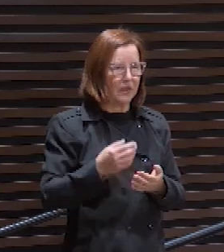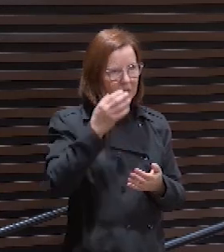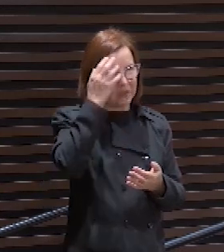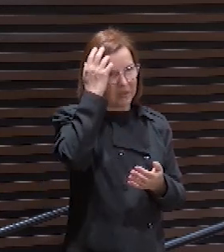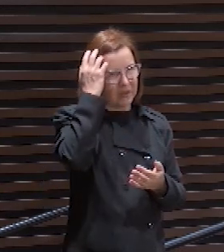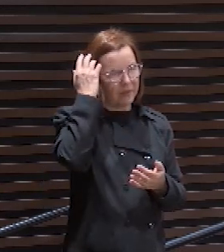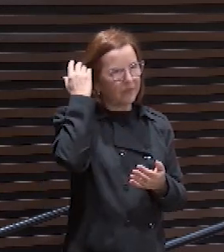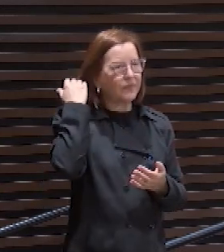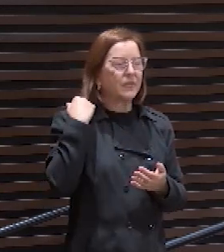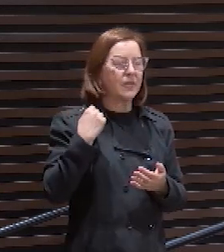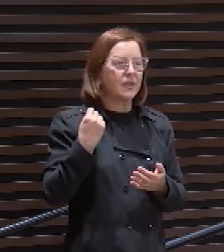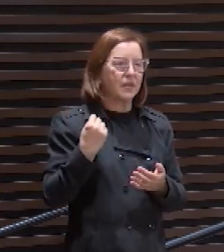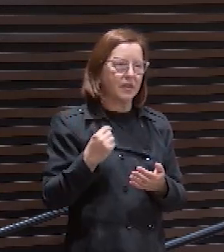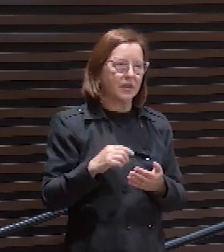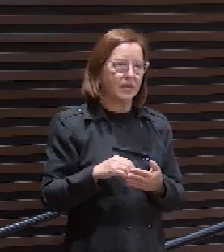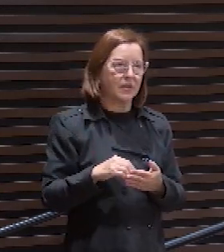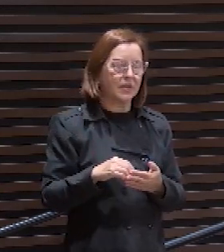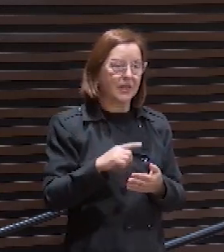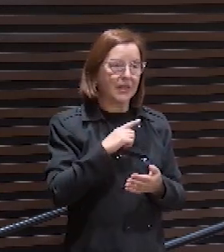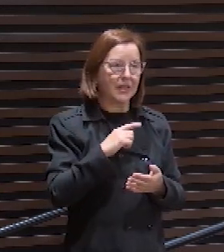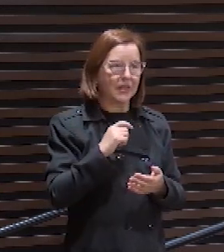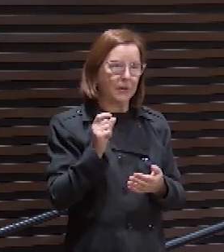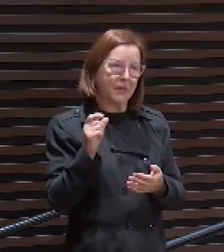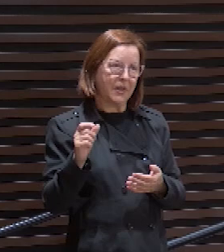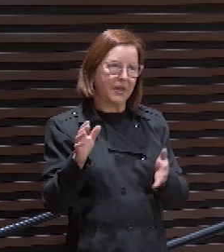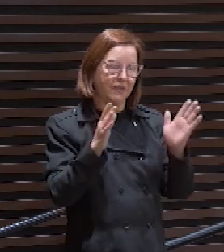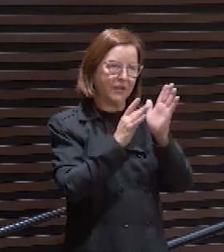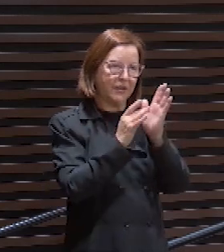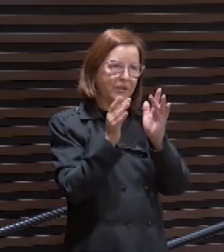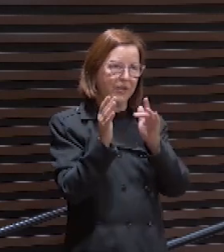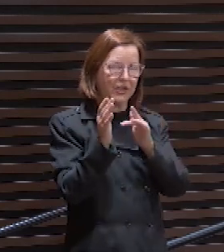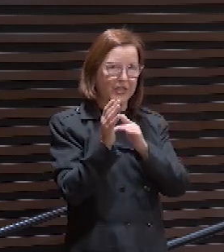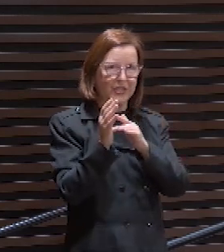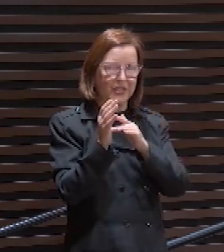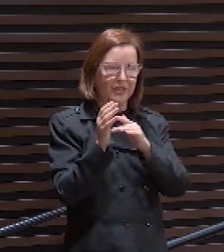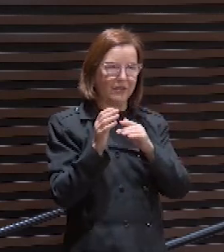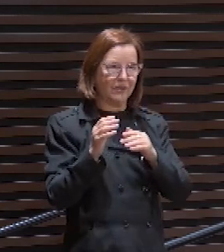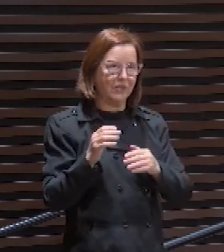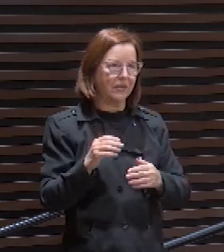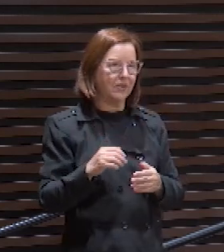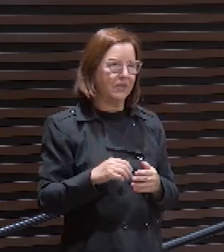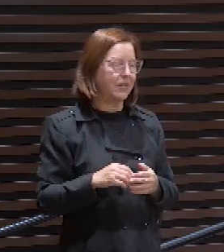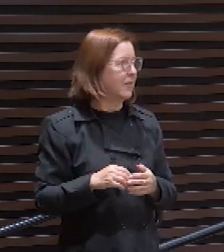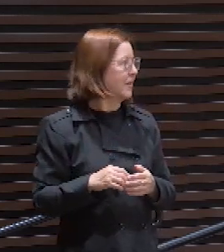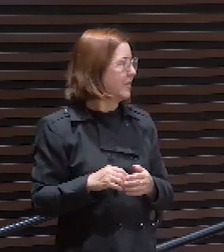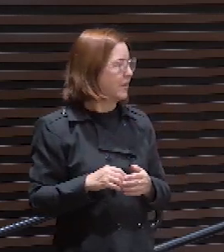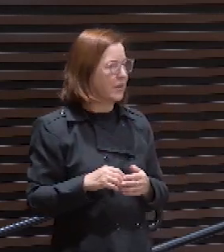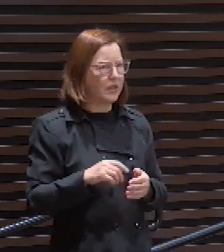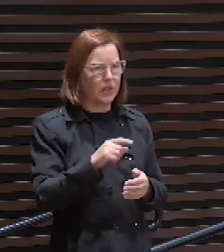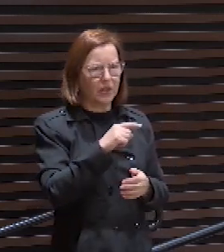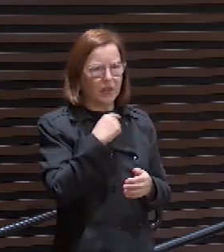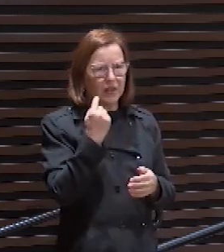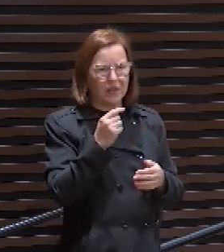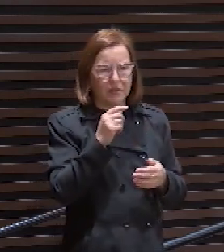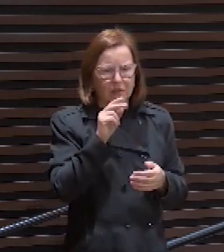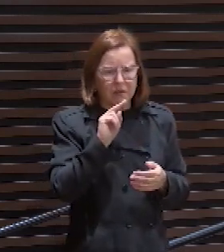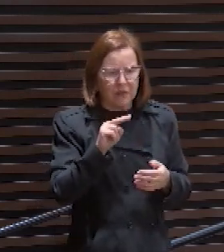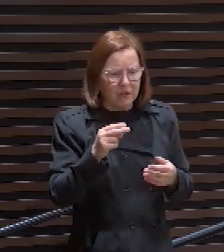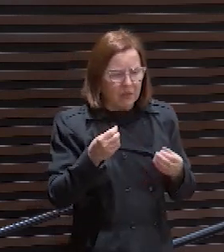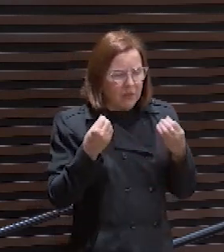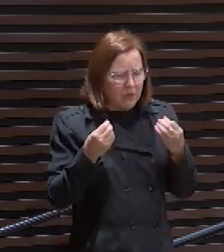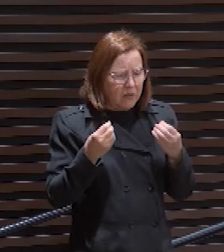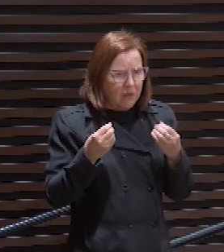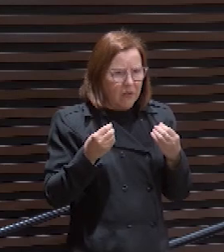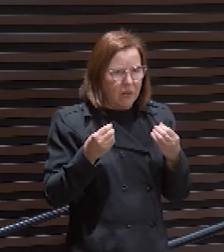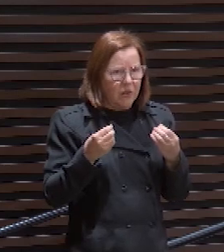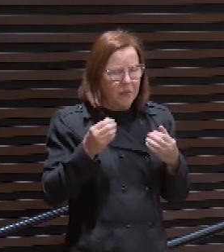forma: tem umas palavras de Jesus que são difíceis de entender. A gente olha para aquela parábola e fala assim, como que essa parábola caiu aqui do nada?